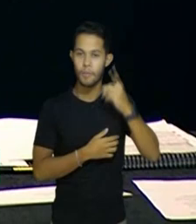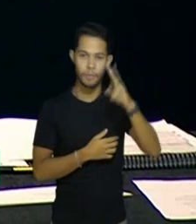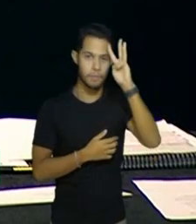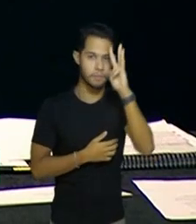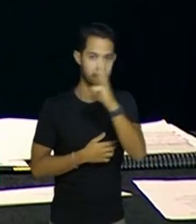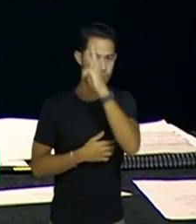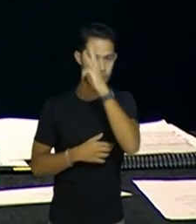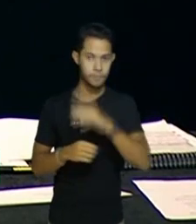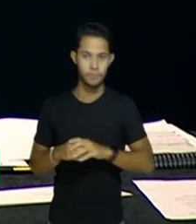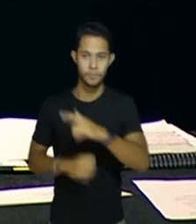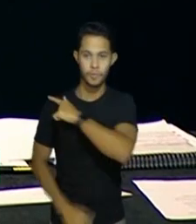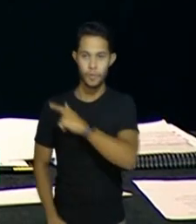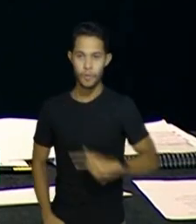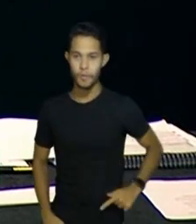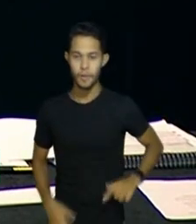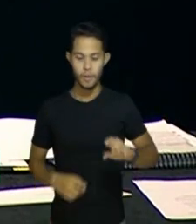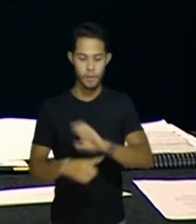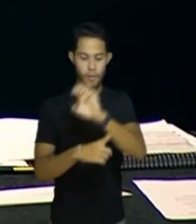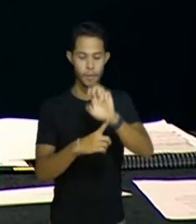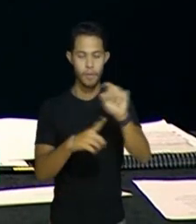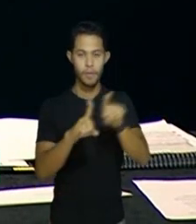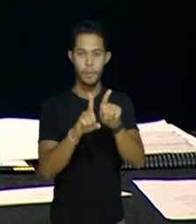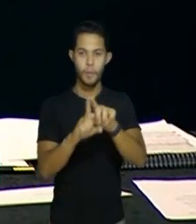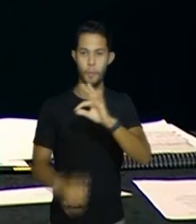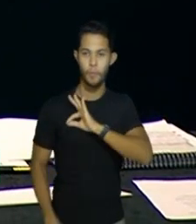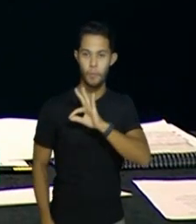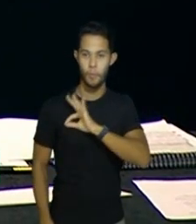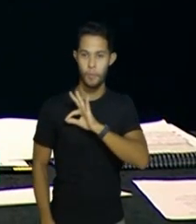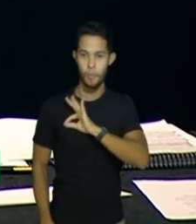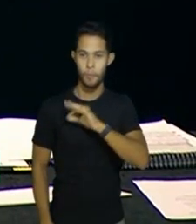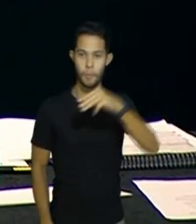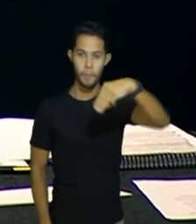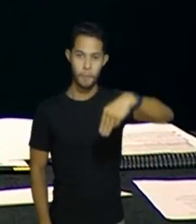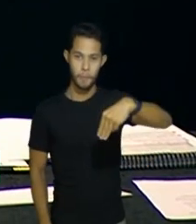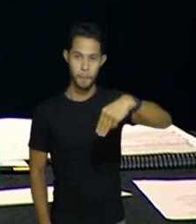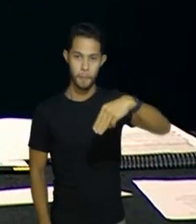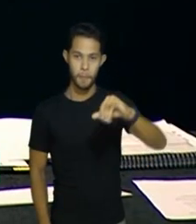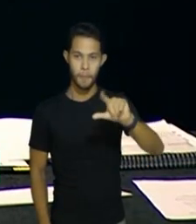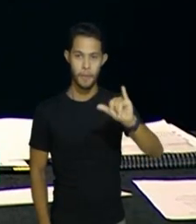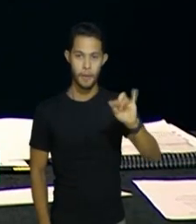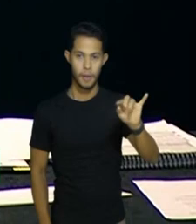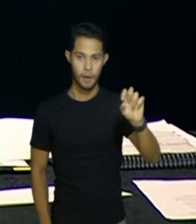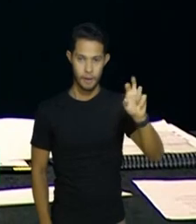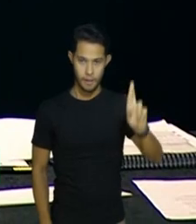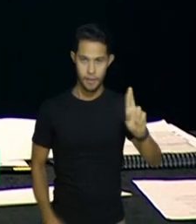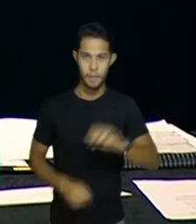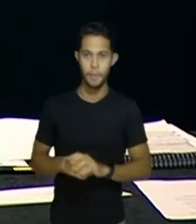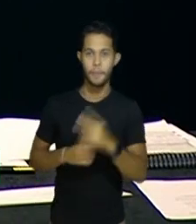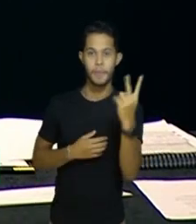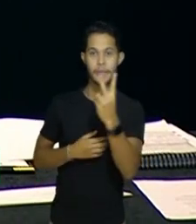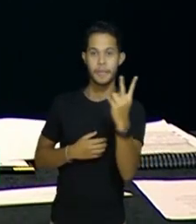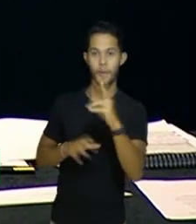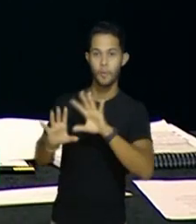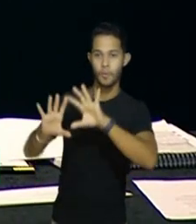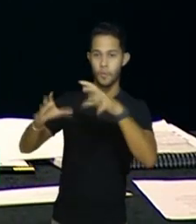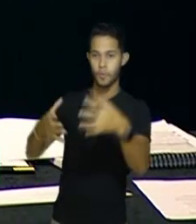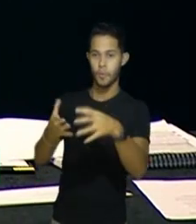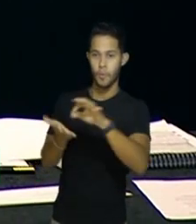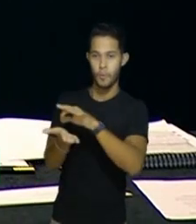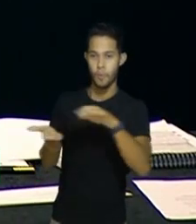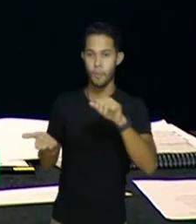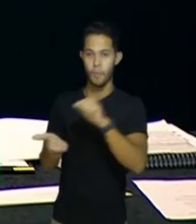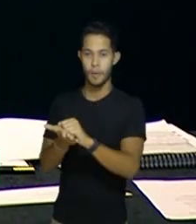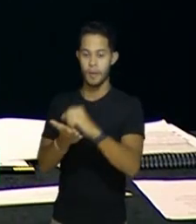e ao comandante-geral da Polícia Militar de Santa Catarina pela convocação da segunda turma para a matrícula CFS